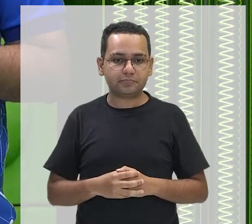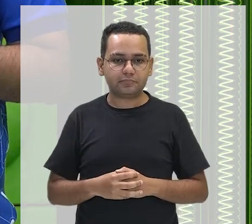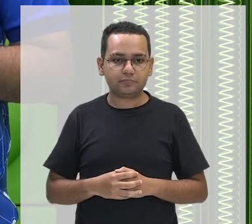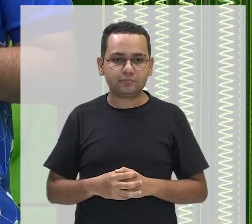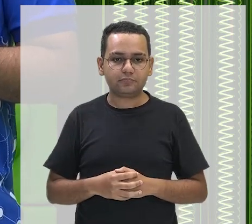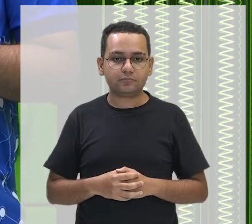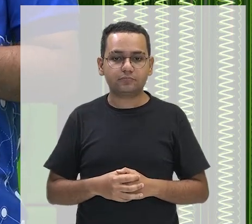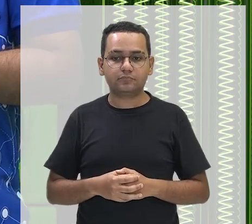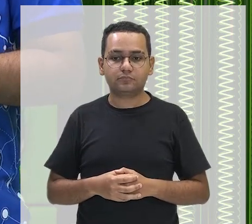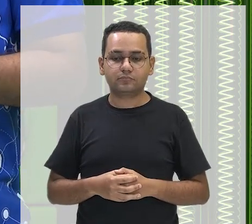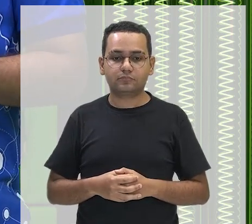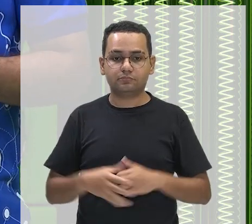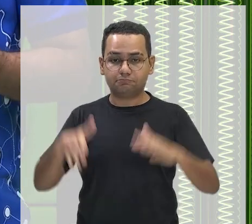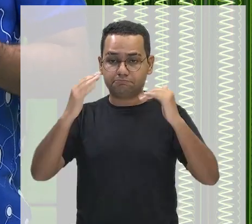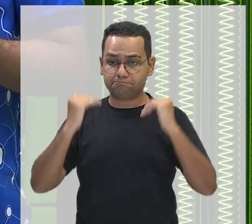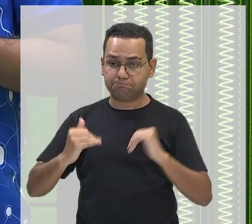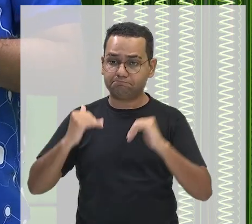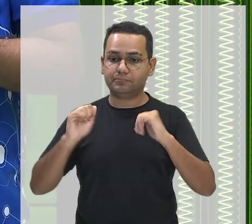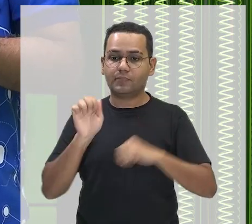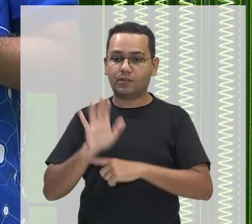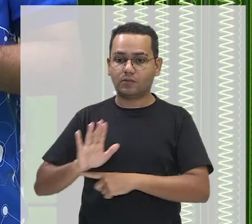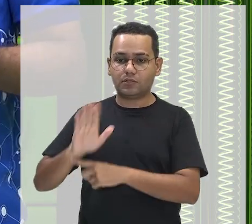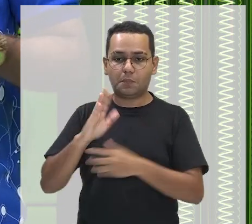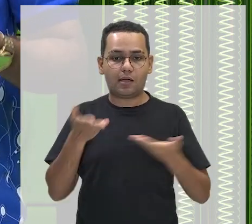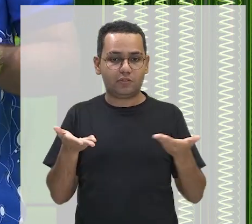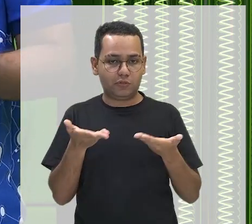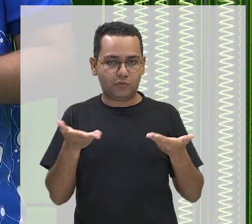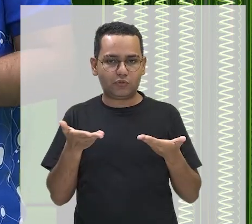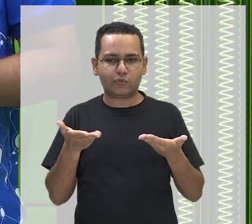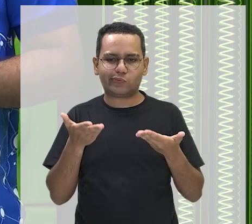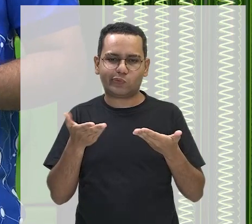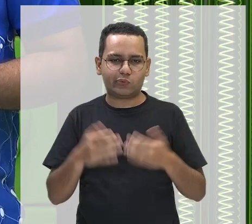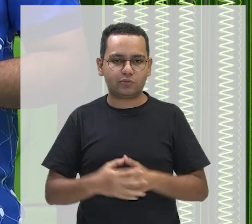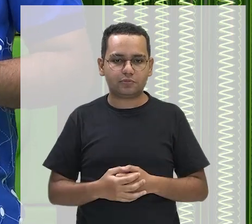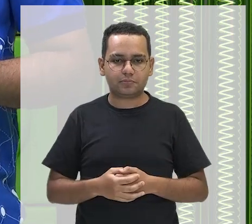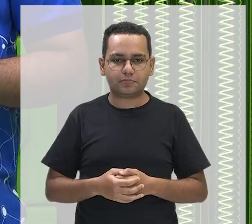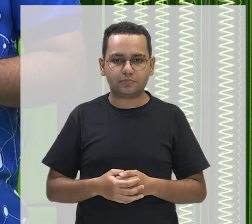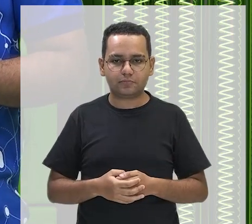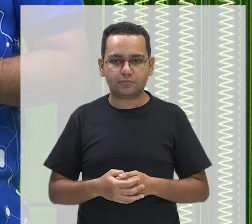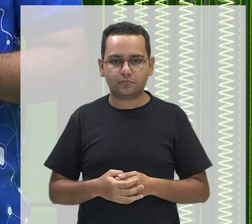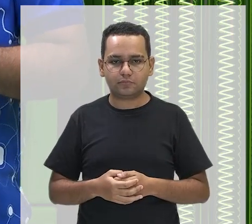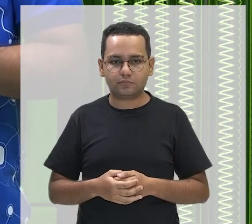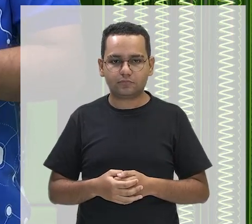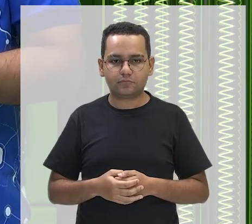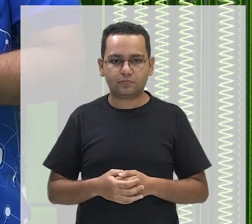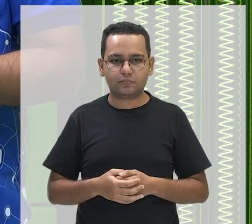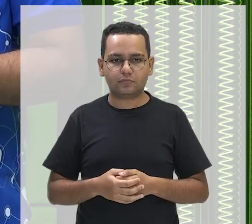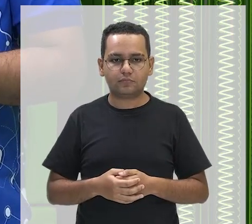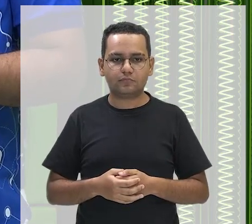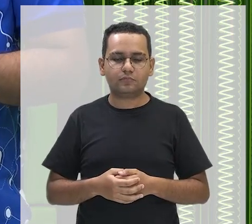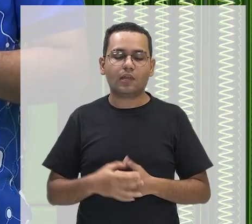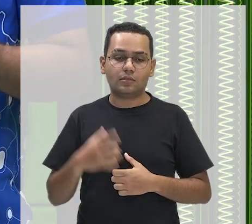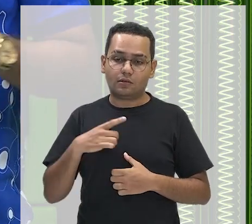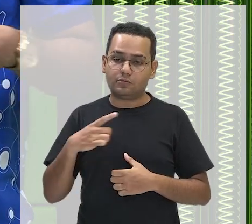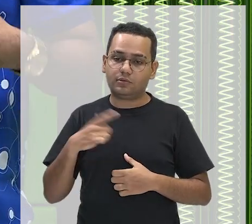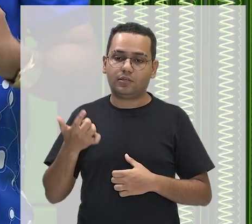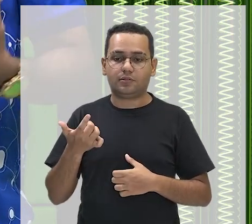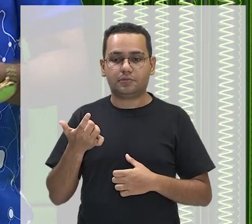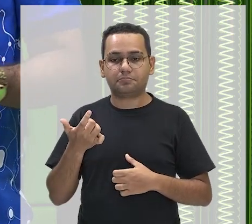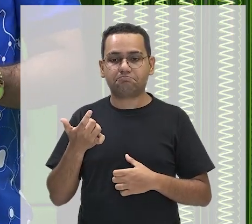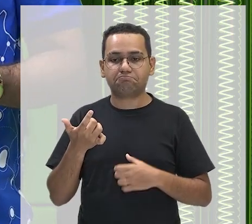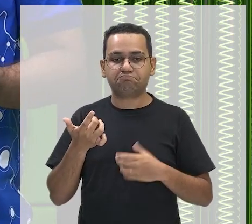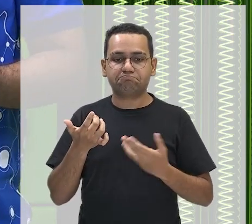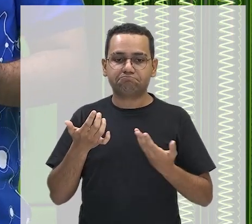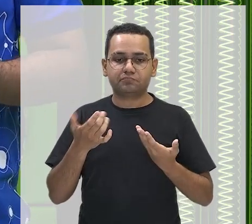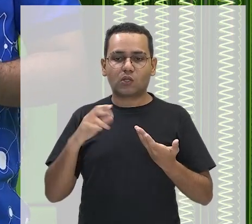abaixo, são imagens atuais de onde foi, né, o leprosário de Paricatuba. São agora as ruínas, né, que é um